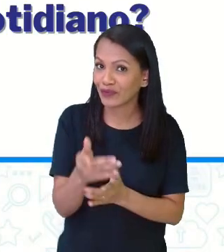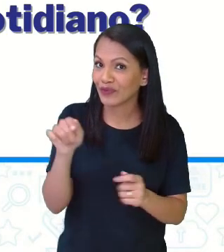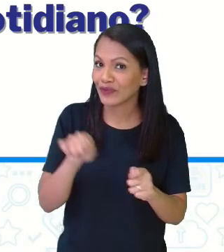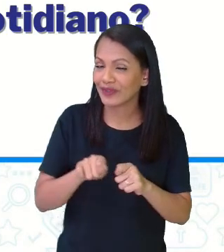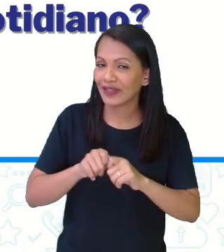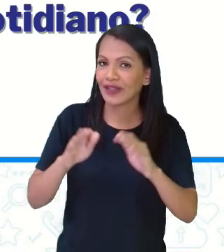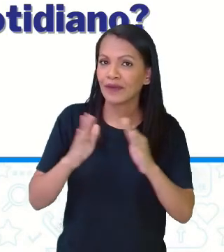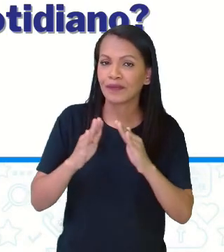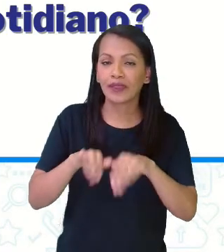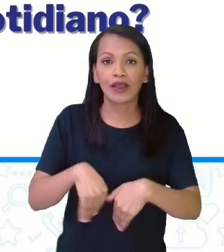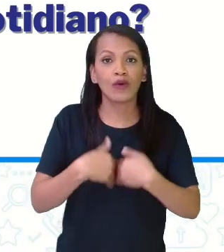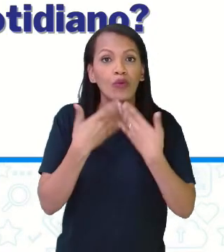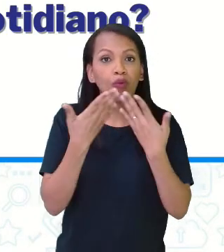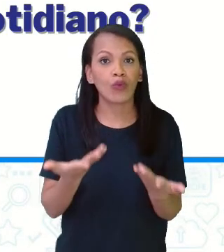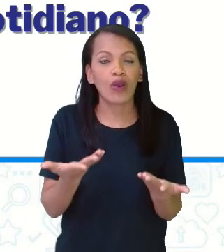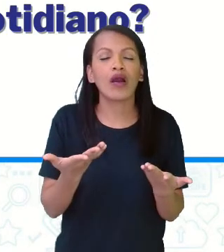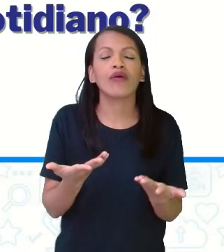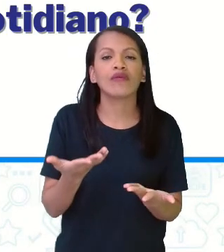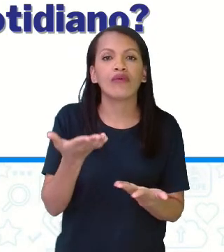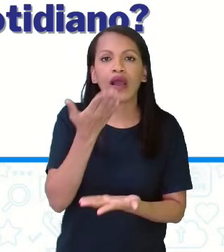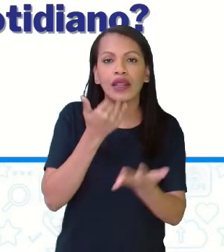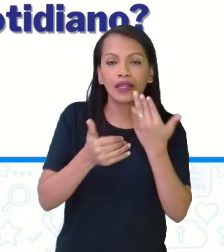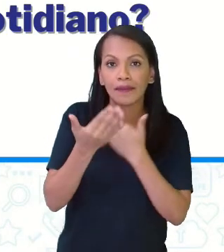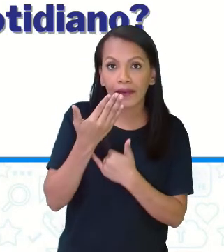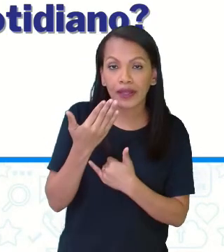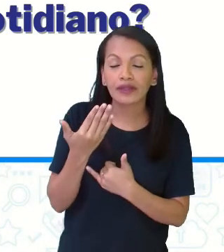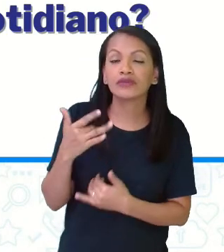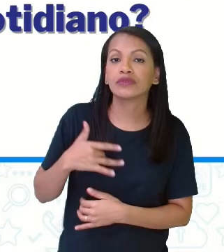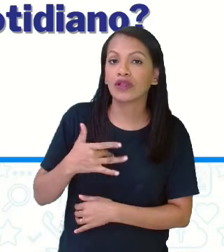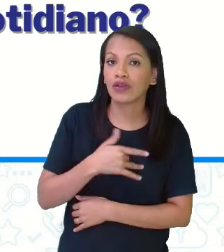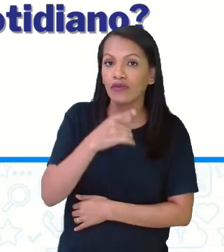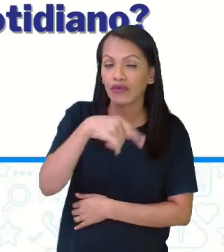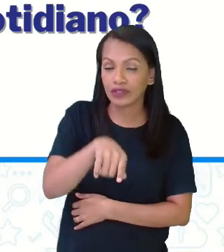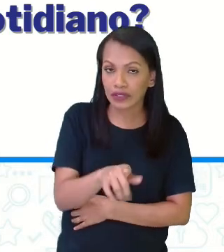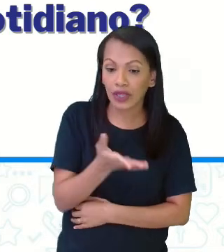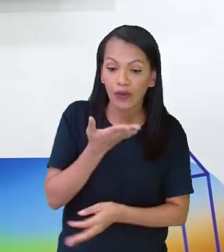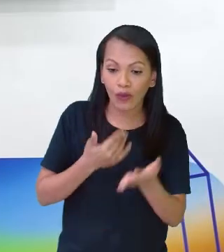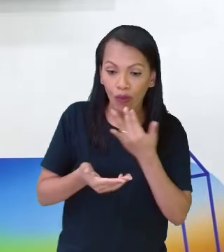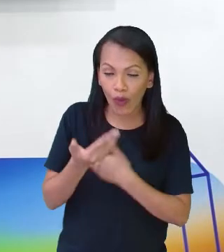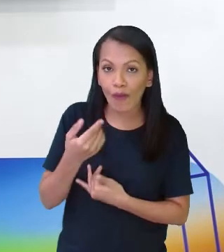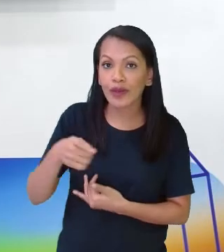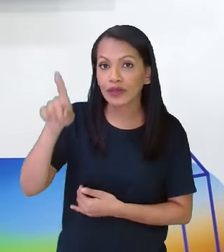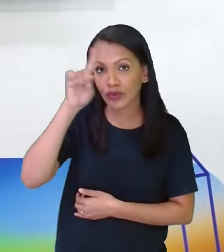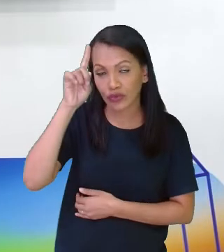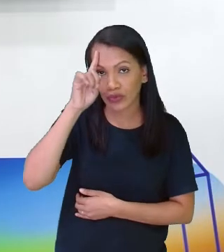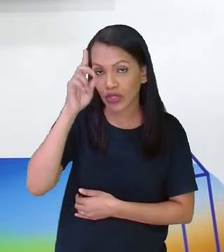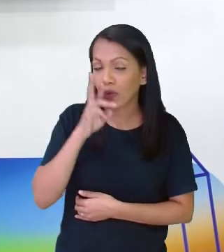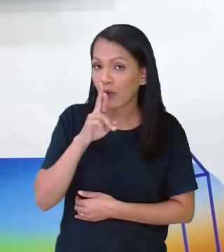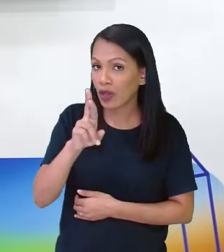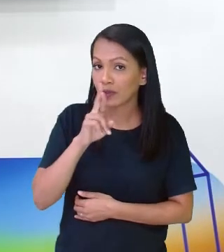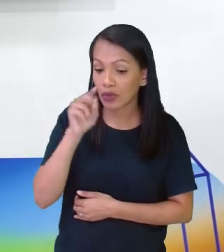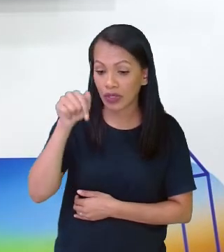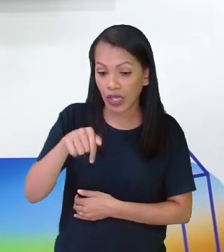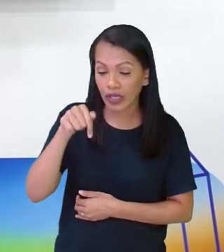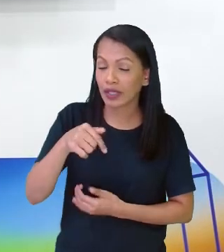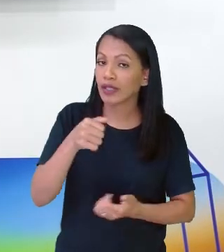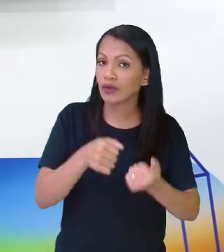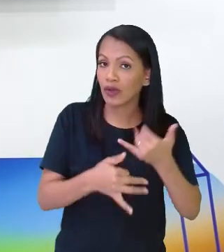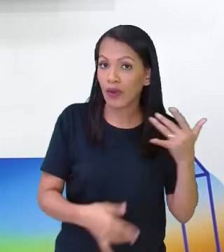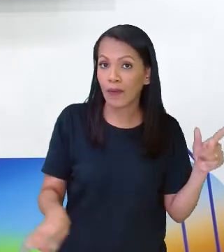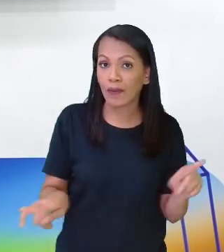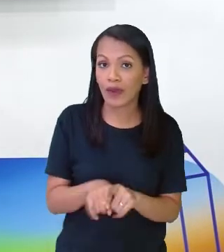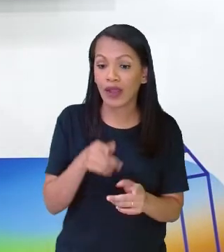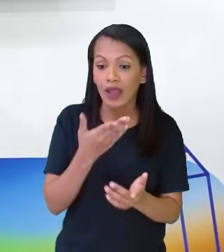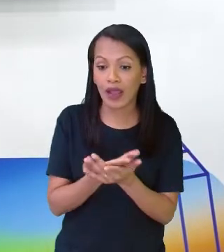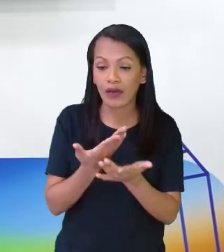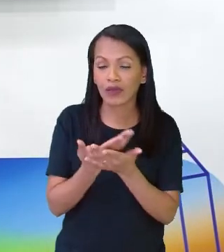vocês. Quais alimentos saudáveis você consome no seu cotidiano? Não vai dar tempo de responder aqui no chat porque a aula já está